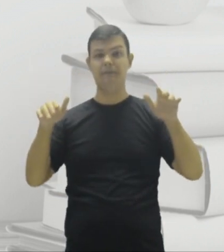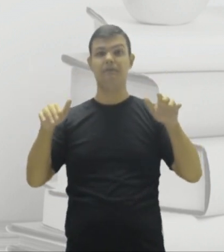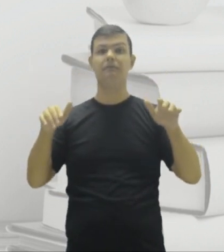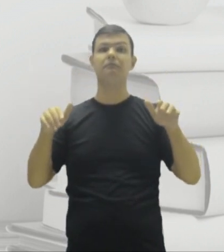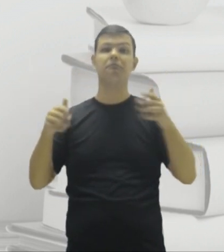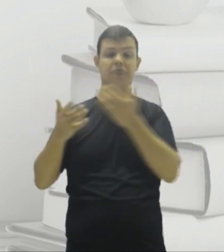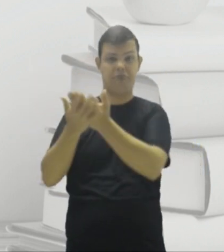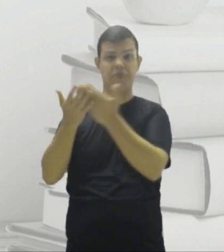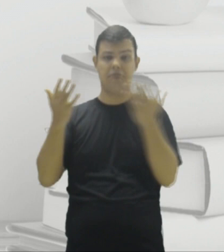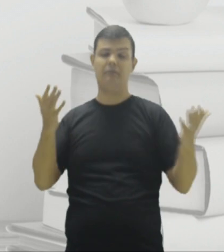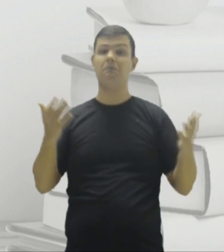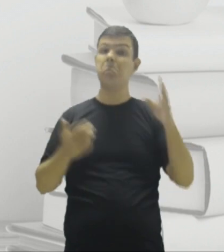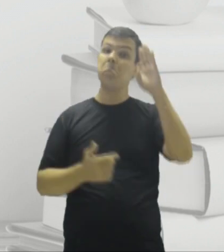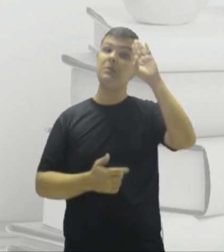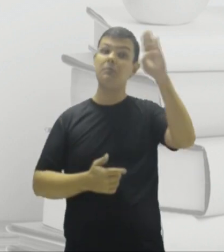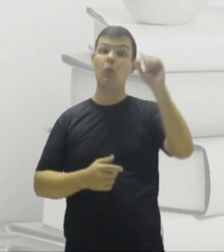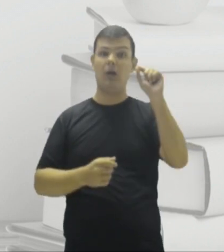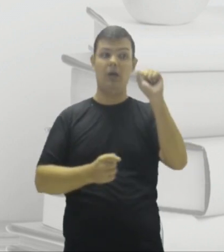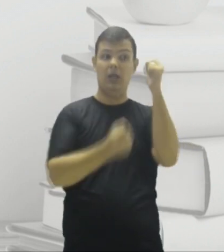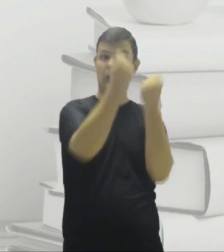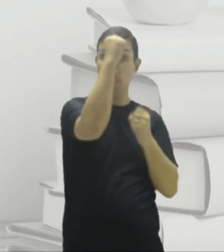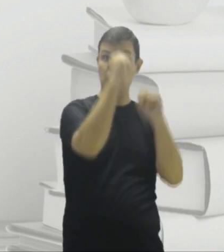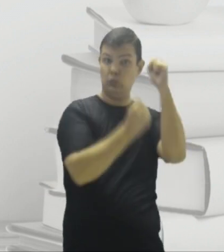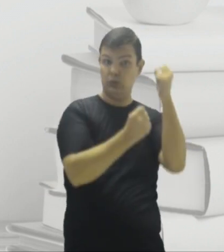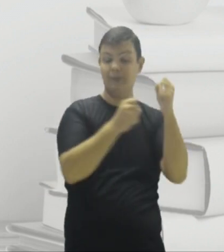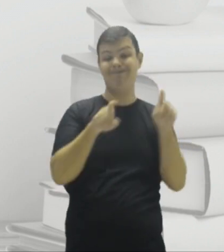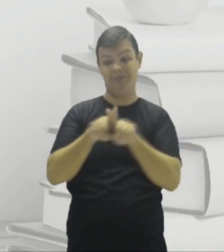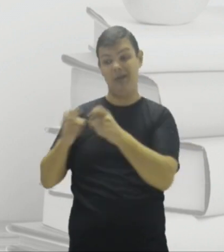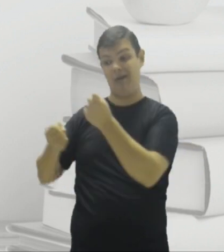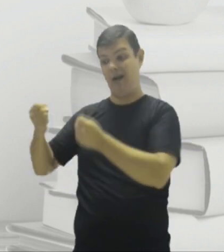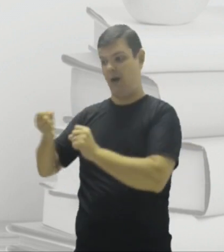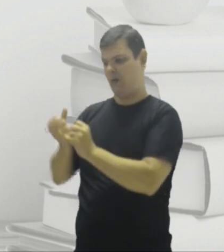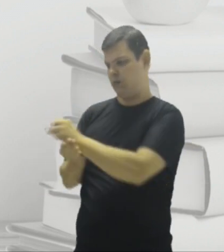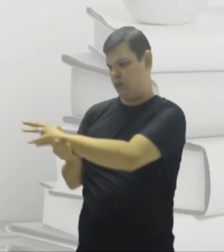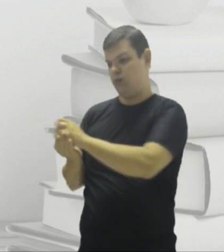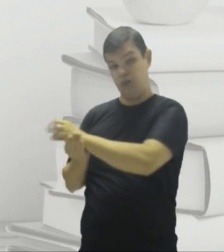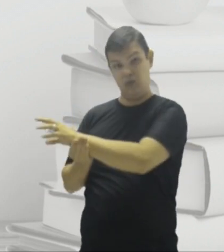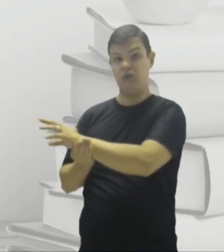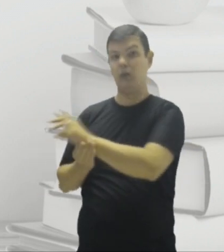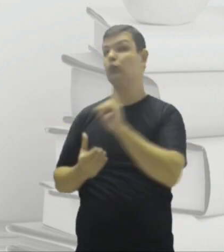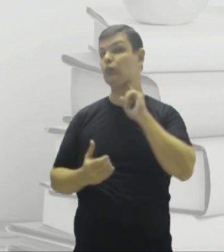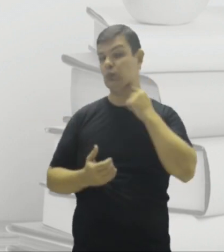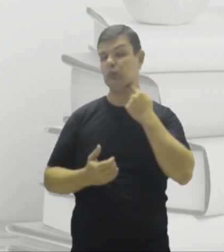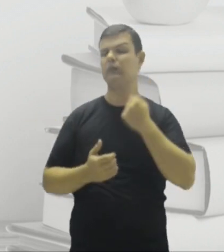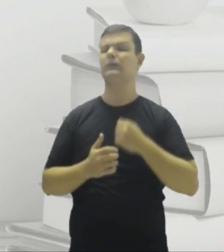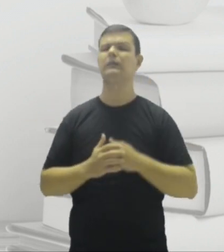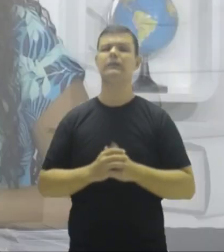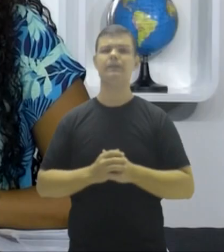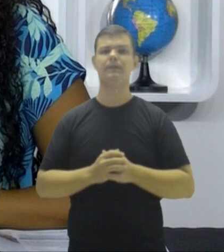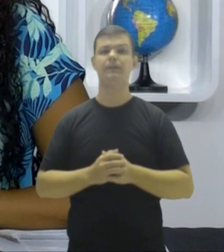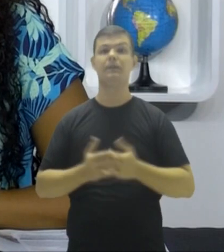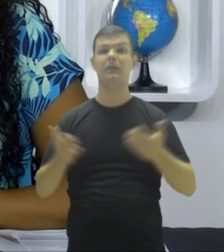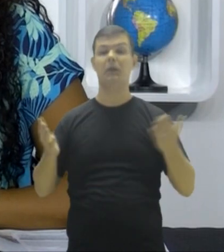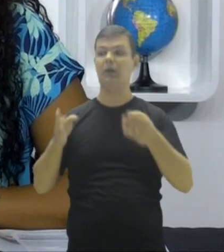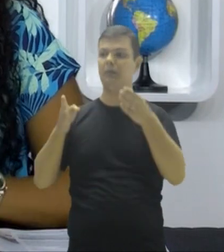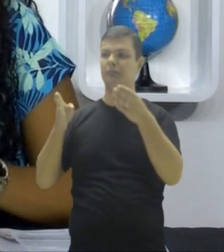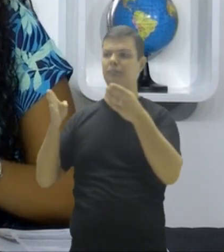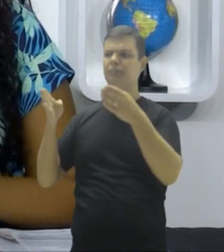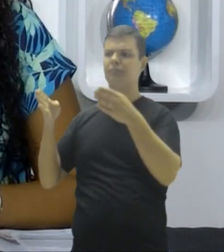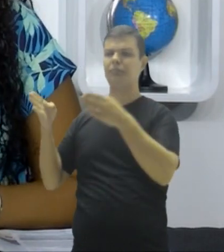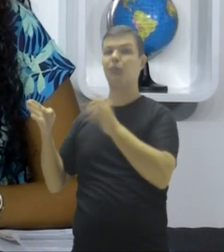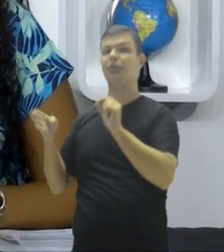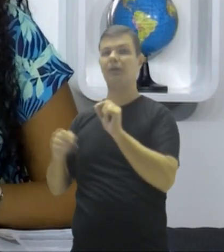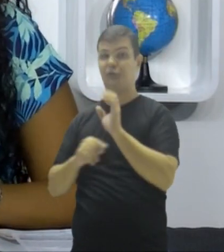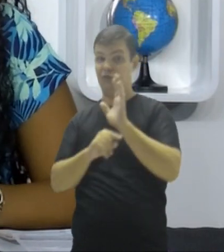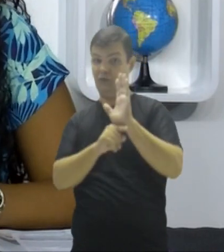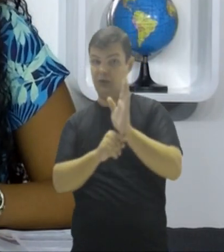Da atmosfera, principalmente por indústrias e escapamentos de automóveis. Agora nós vamos assistir, pessoal, a